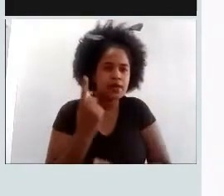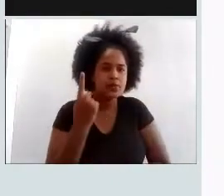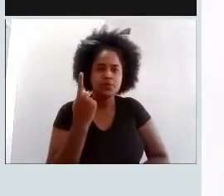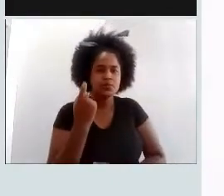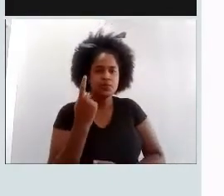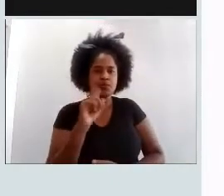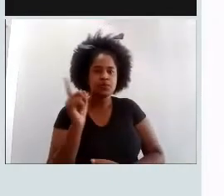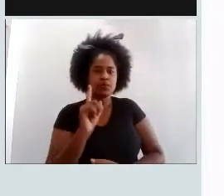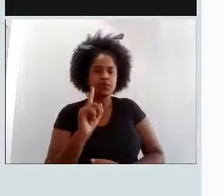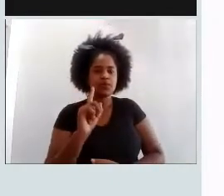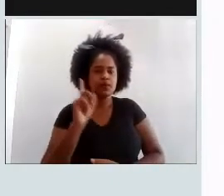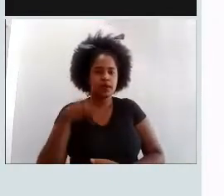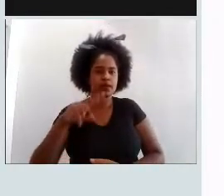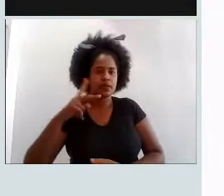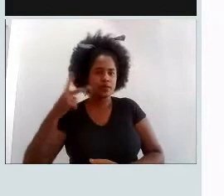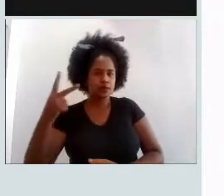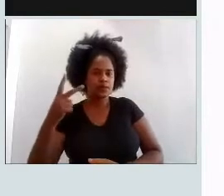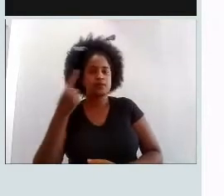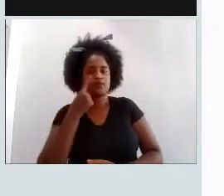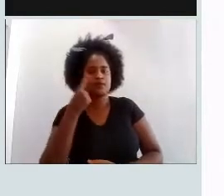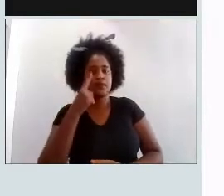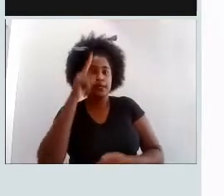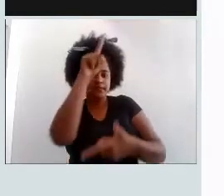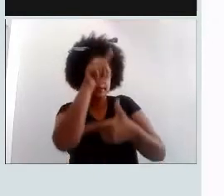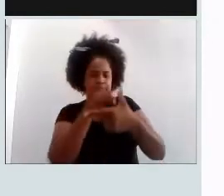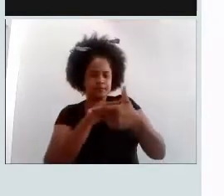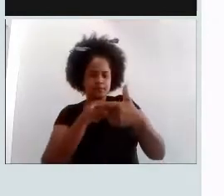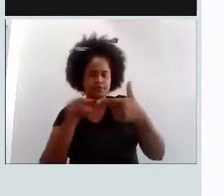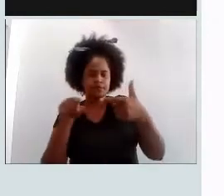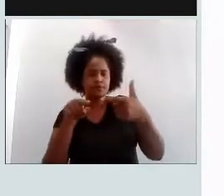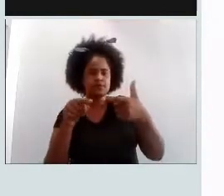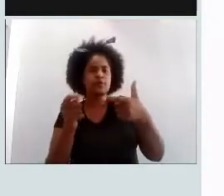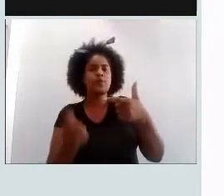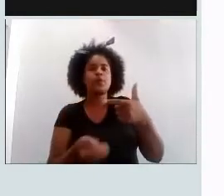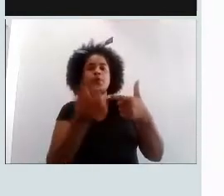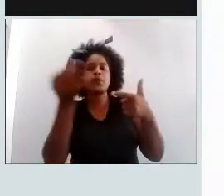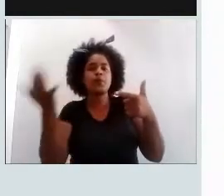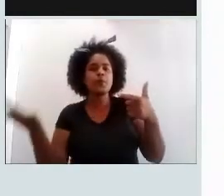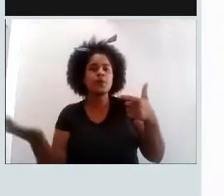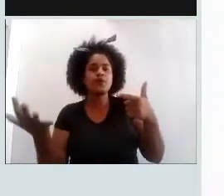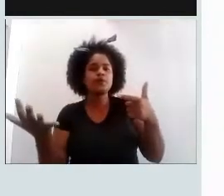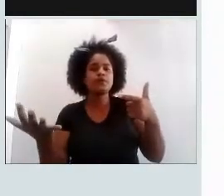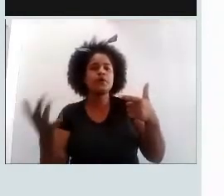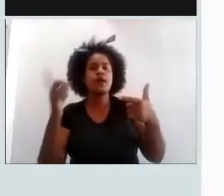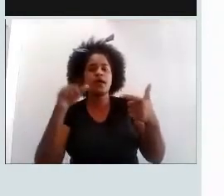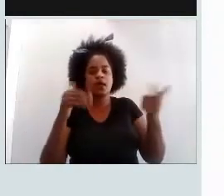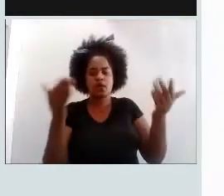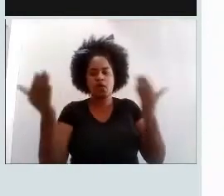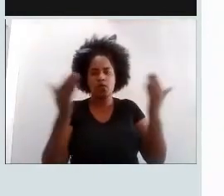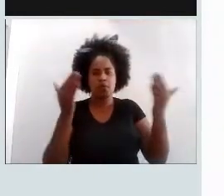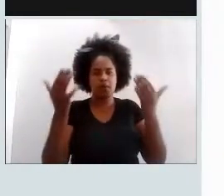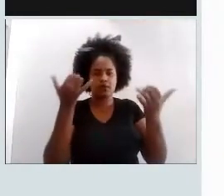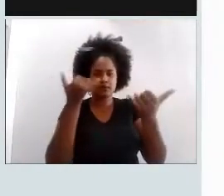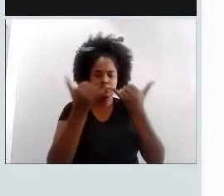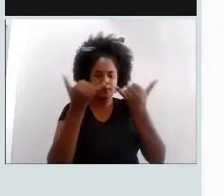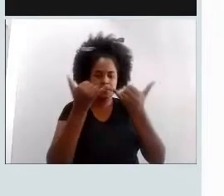O resultado dessa divisão é a razão de semelhança na ampliação da